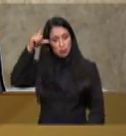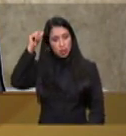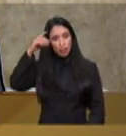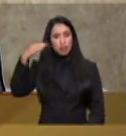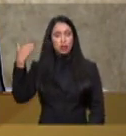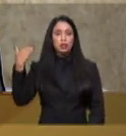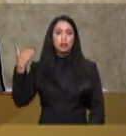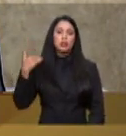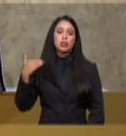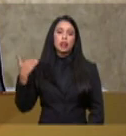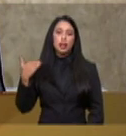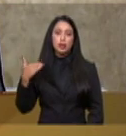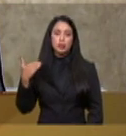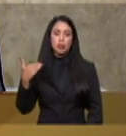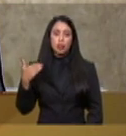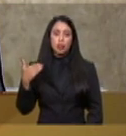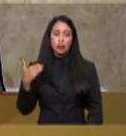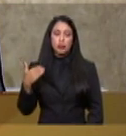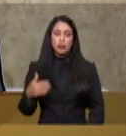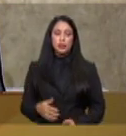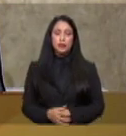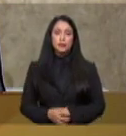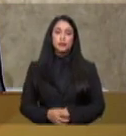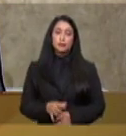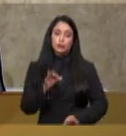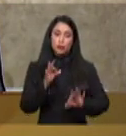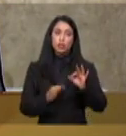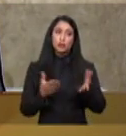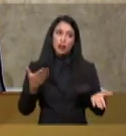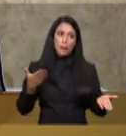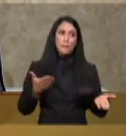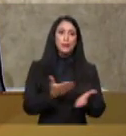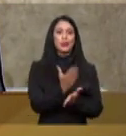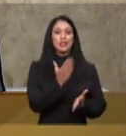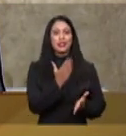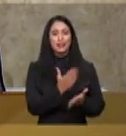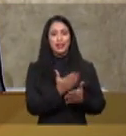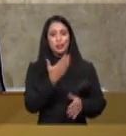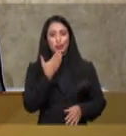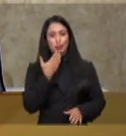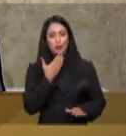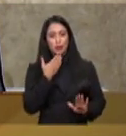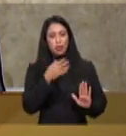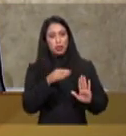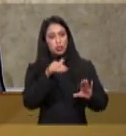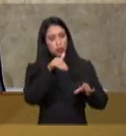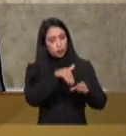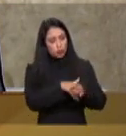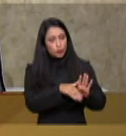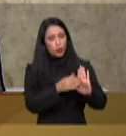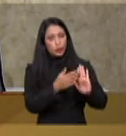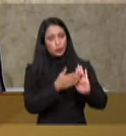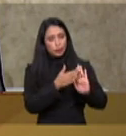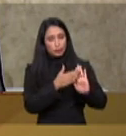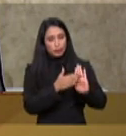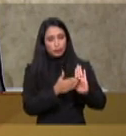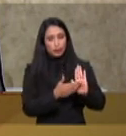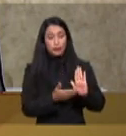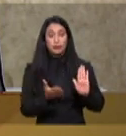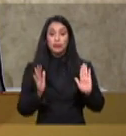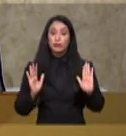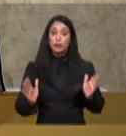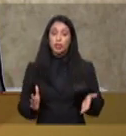e Carmen Lúcia, que julgavam procedente o pedido nos termos de seus votos.